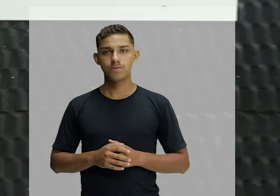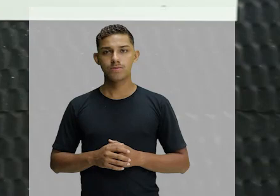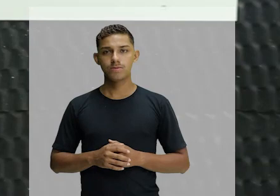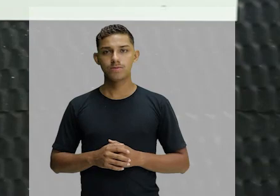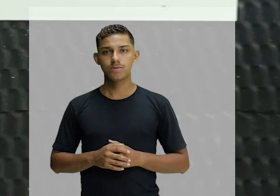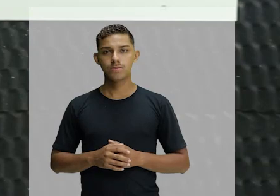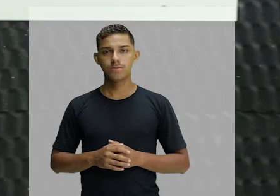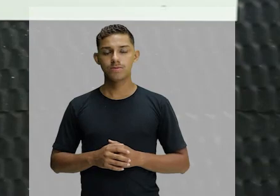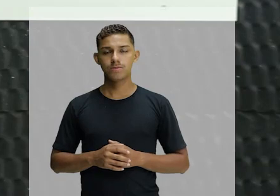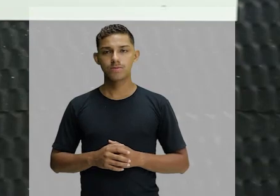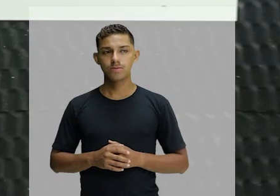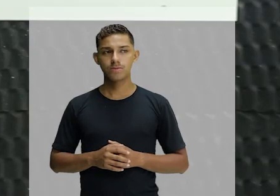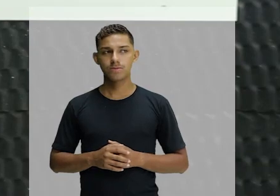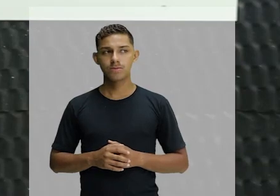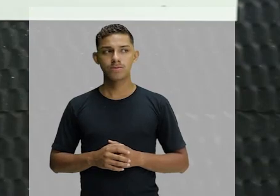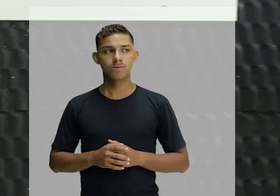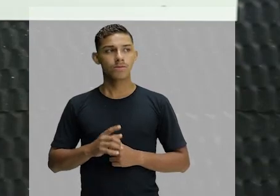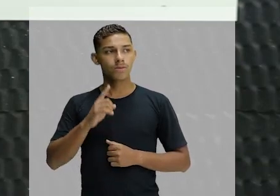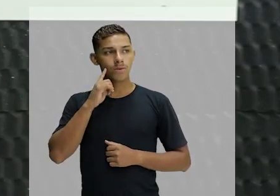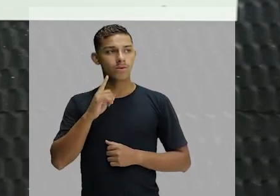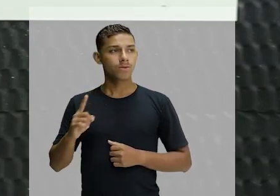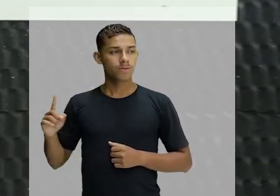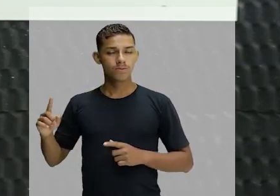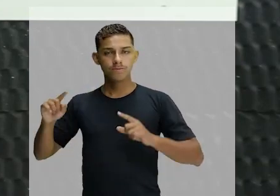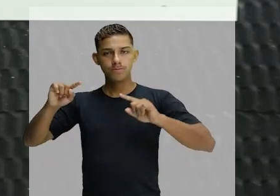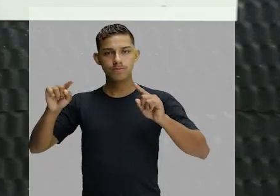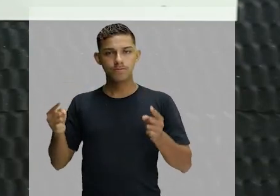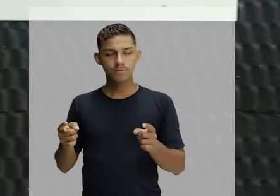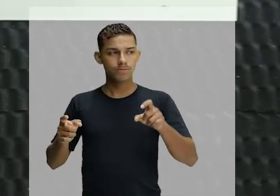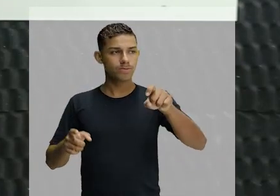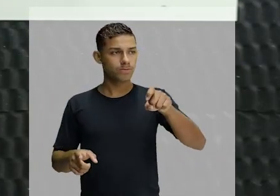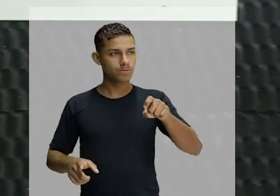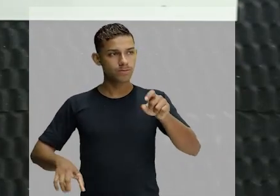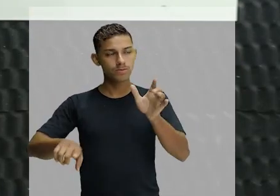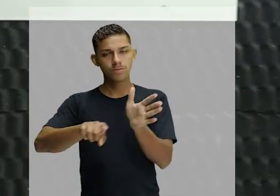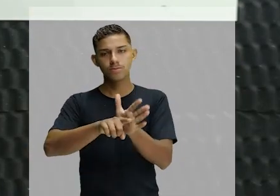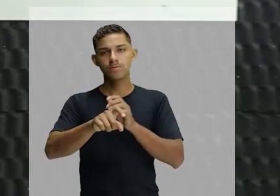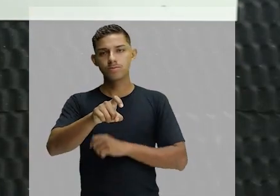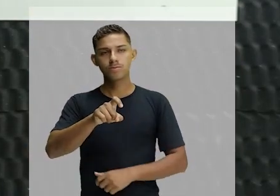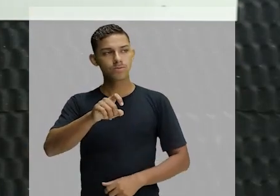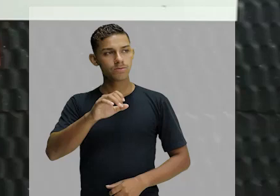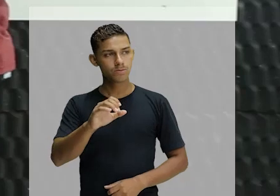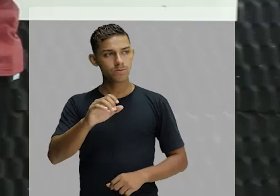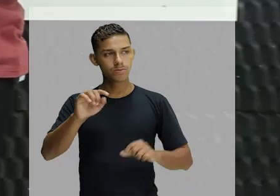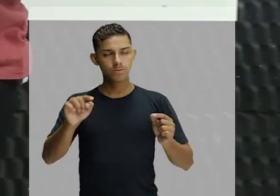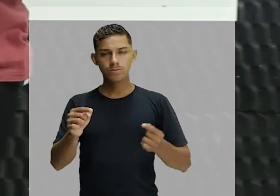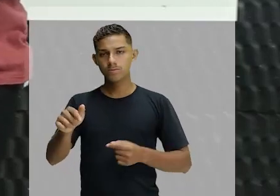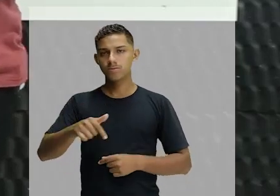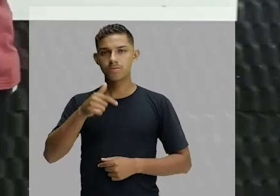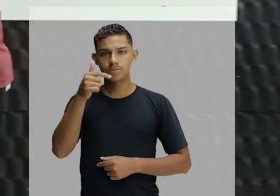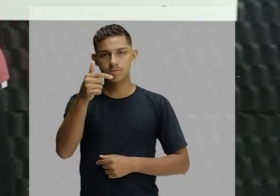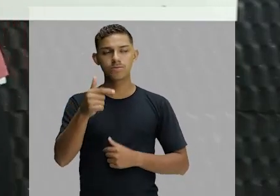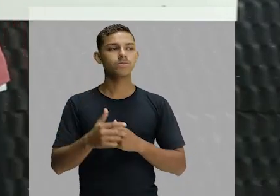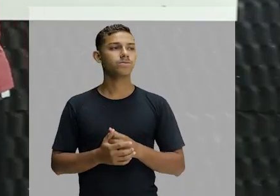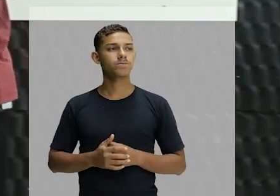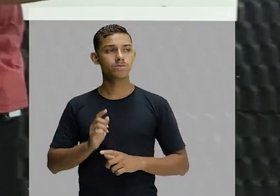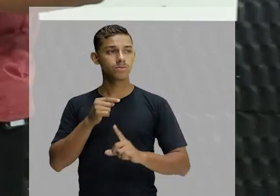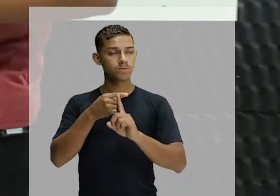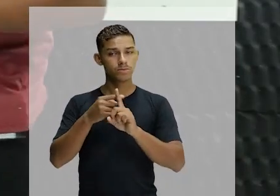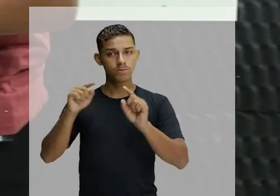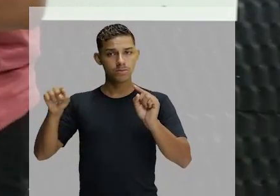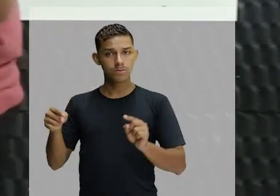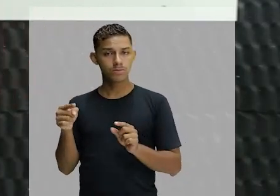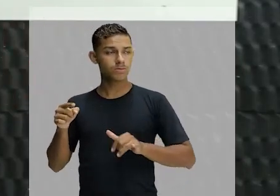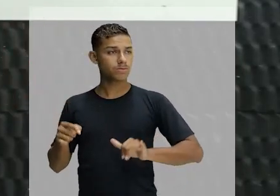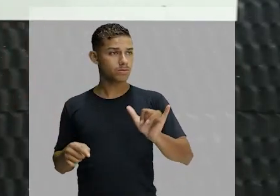raio elevado ao quadrado. Certo? Essa é a equação chamada de equação reduzida da